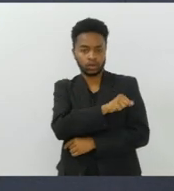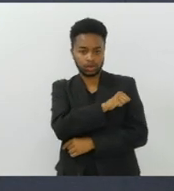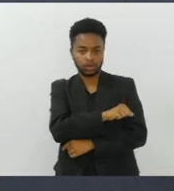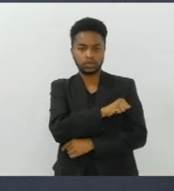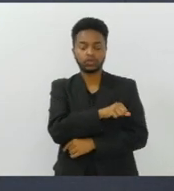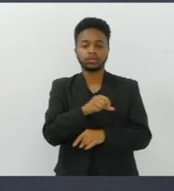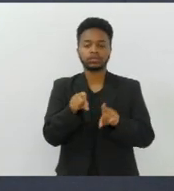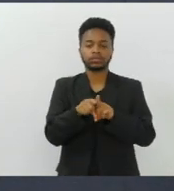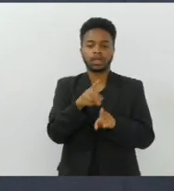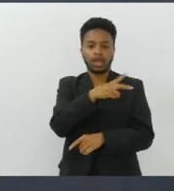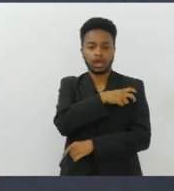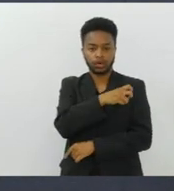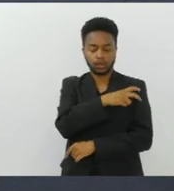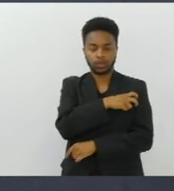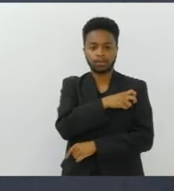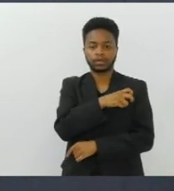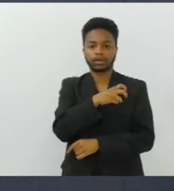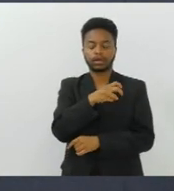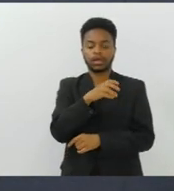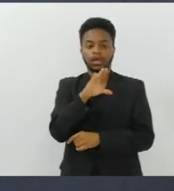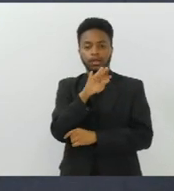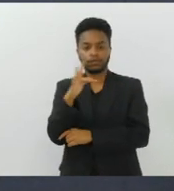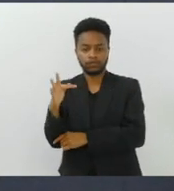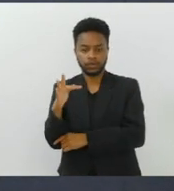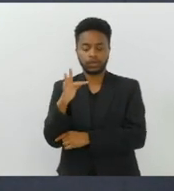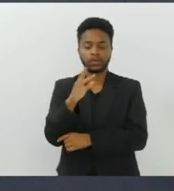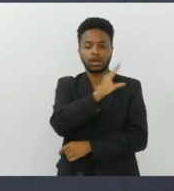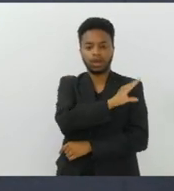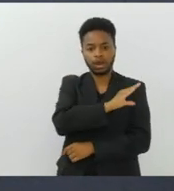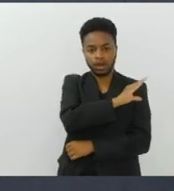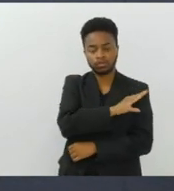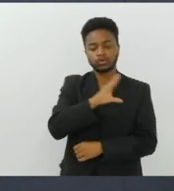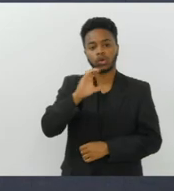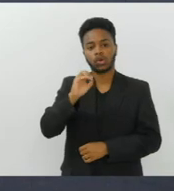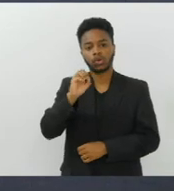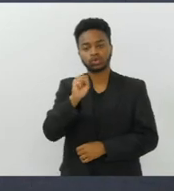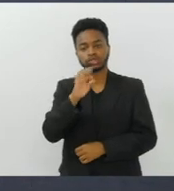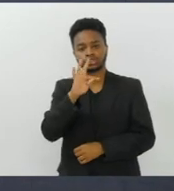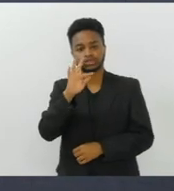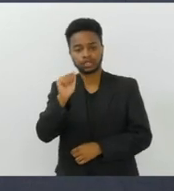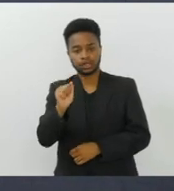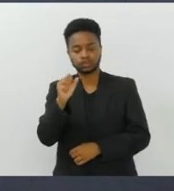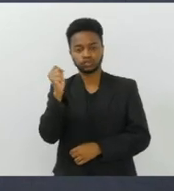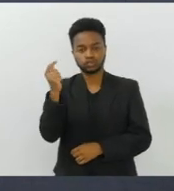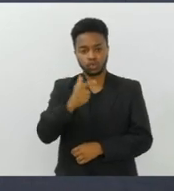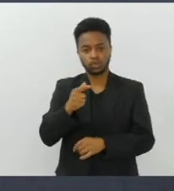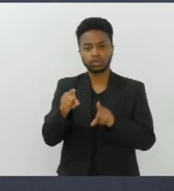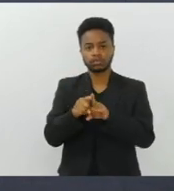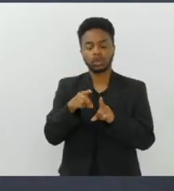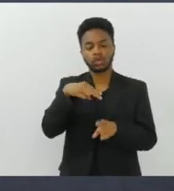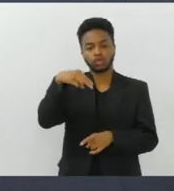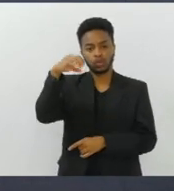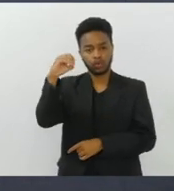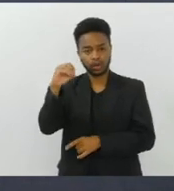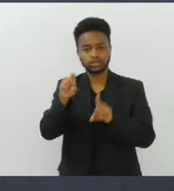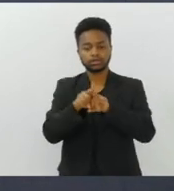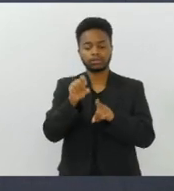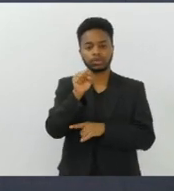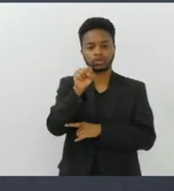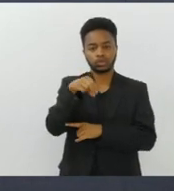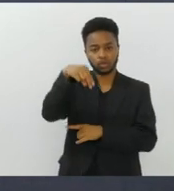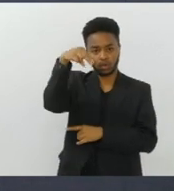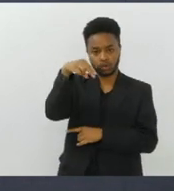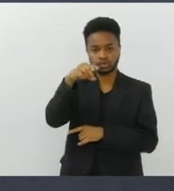Unimed Araruama, Cabo Frio, Campos, Unimed Costa do Sol, Unimed Noroeste Fluminense, Unimed Norte